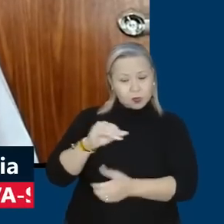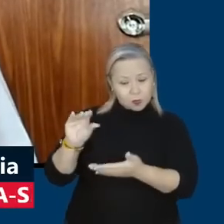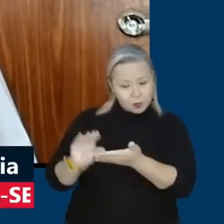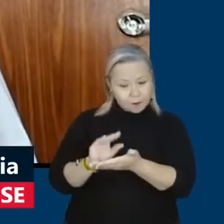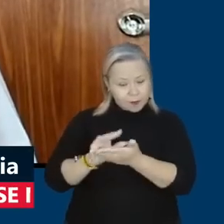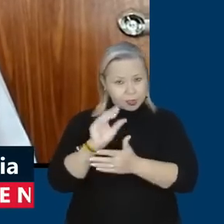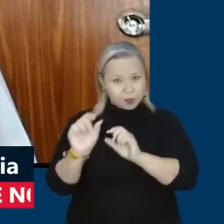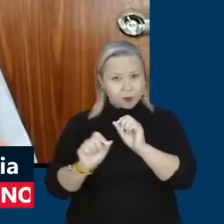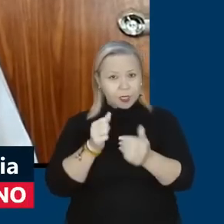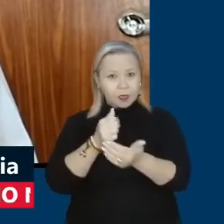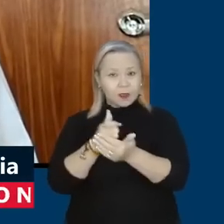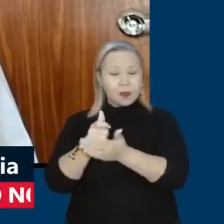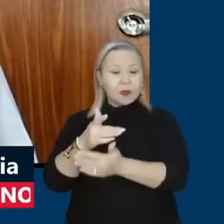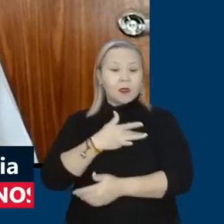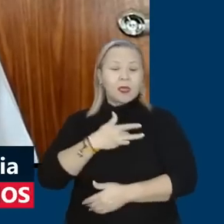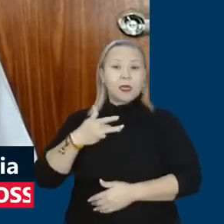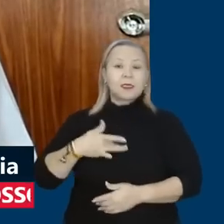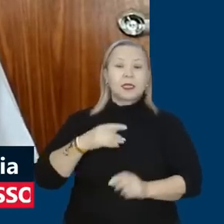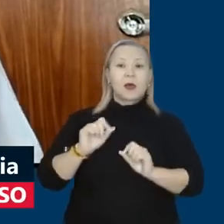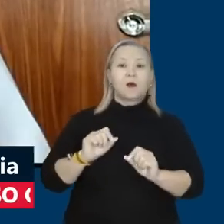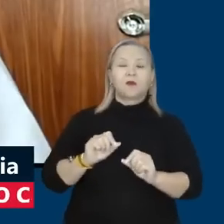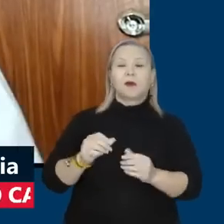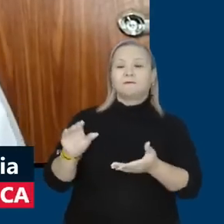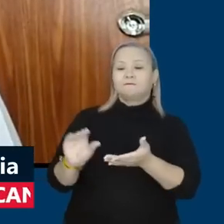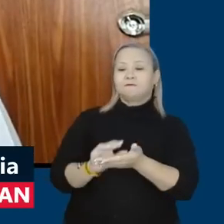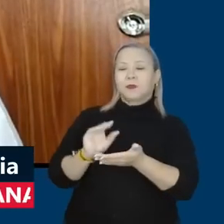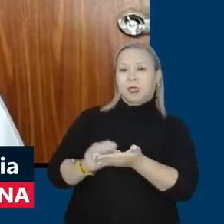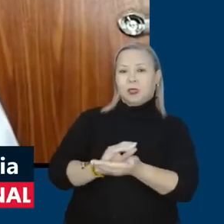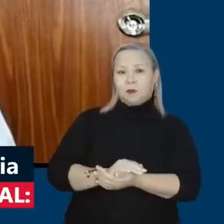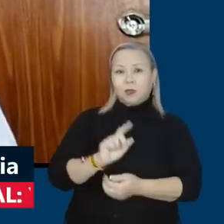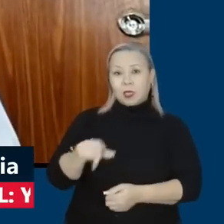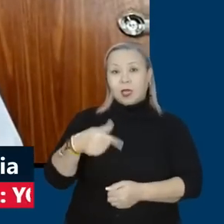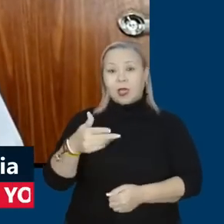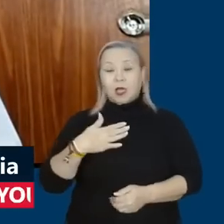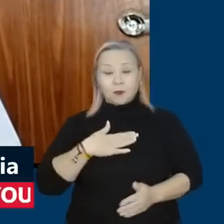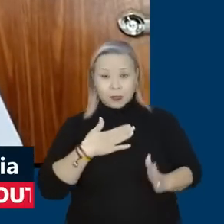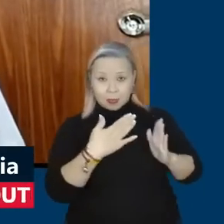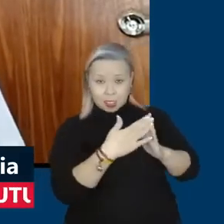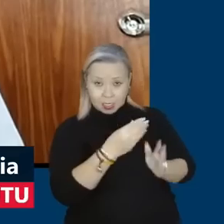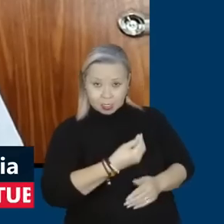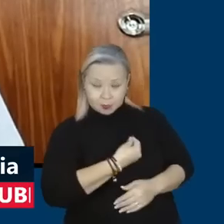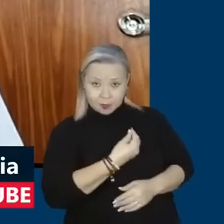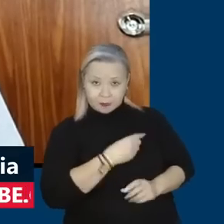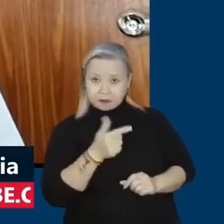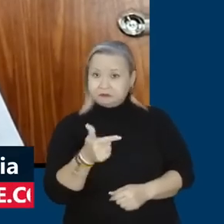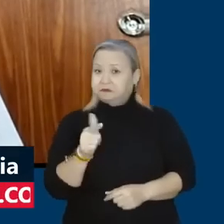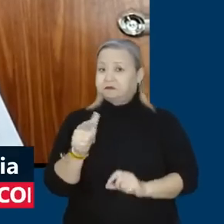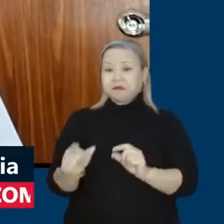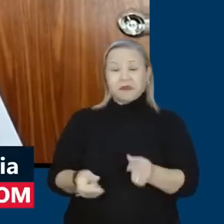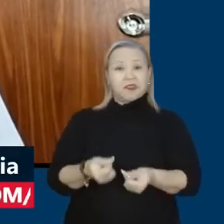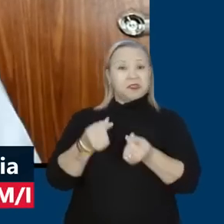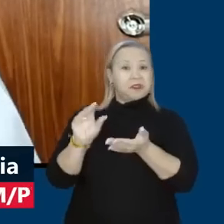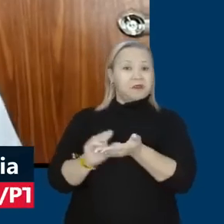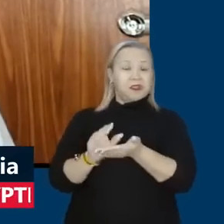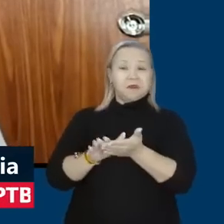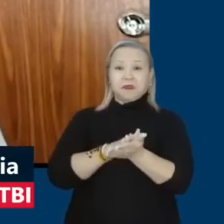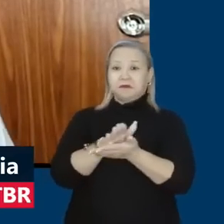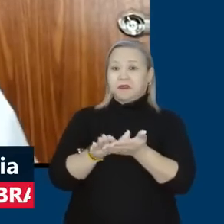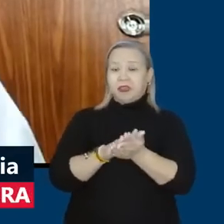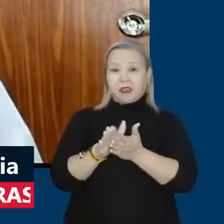que faremos na saúde por conta desses recursos, além do Minha Casa Minha Vida, que não tinha dinheiro nenhum para o Minha Casa Minha